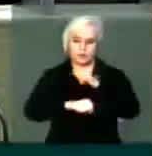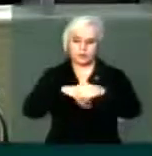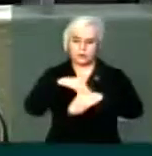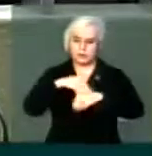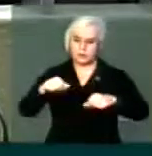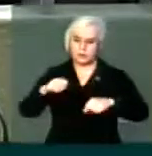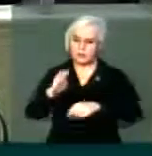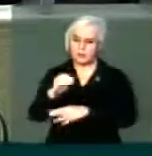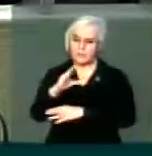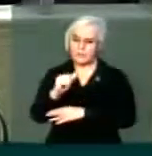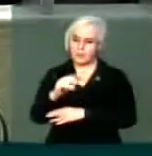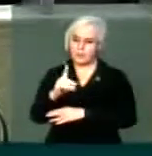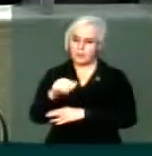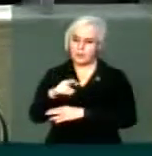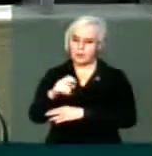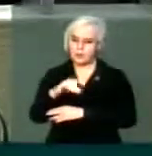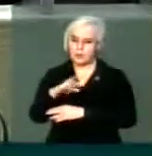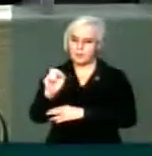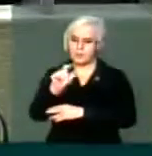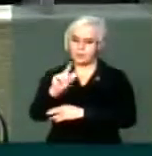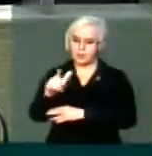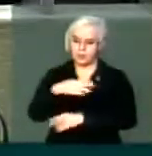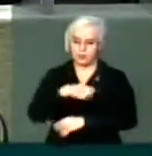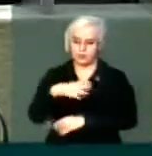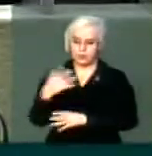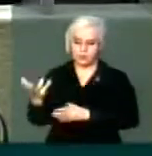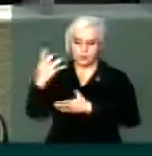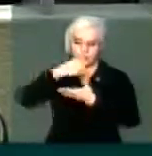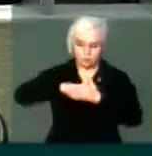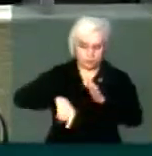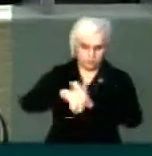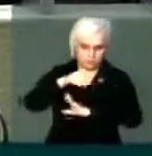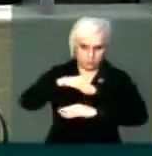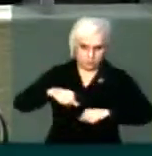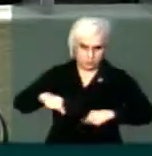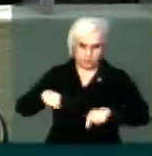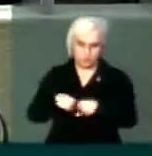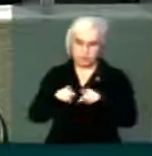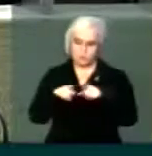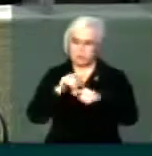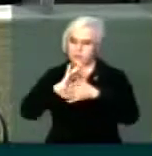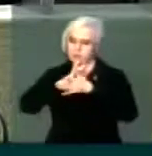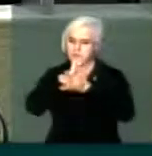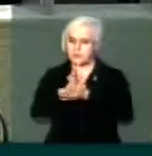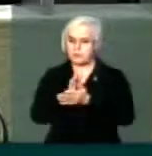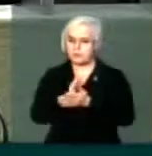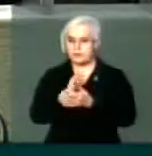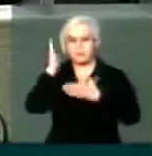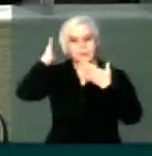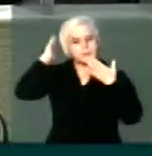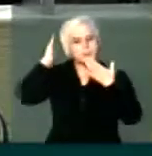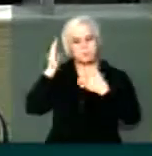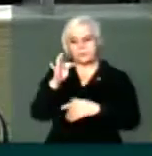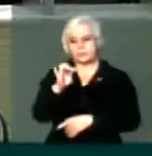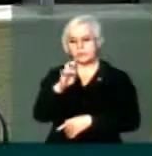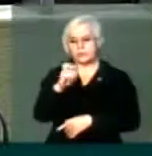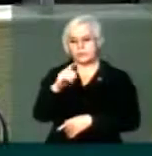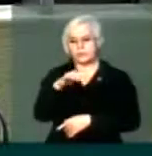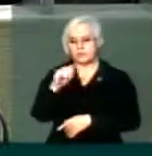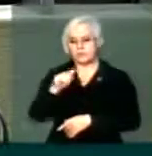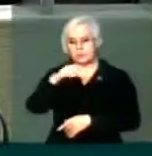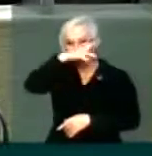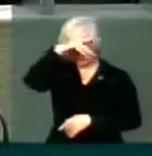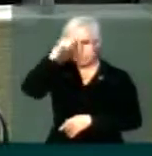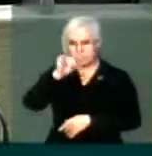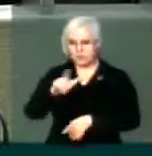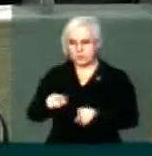aldeia Boca da Mata, no sul da Bahia. E o ataque aos Terenas, no Mato Grosso do Sul, e